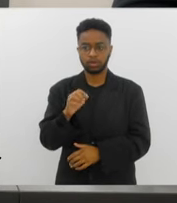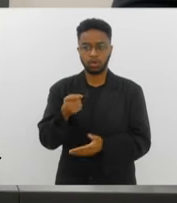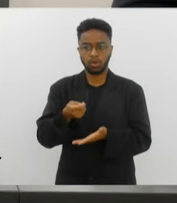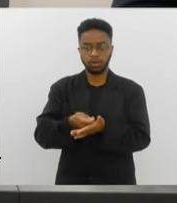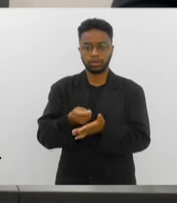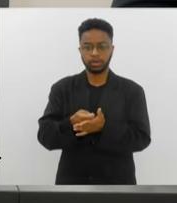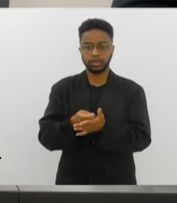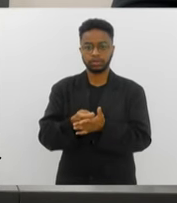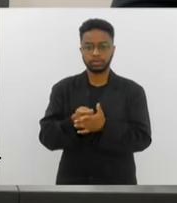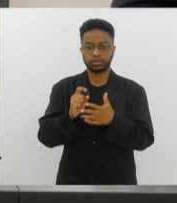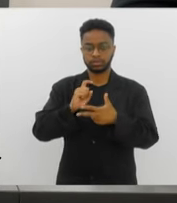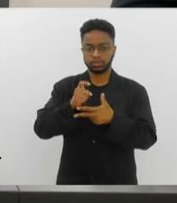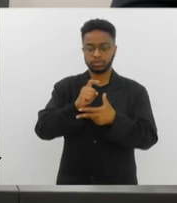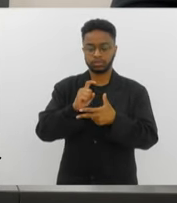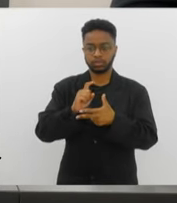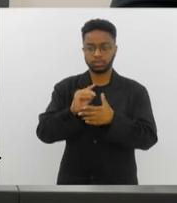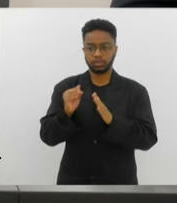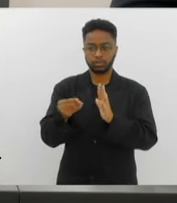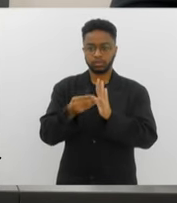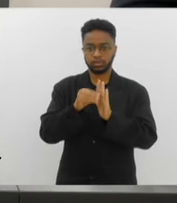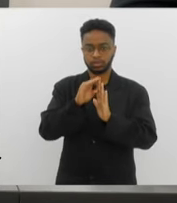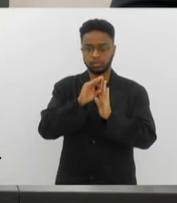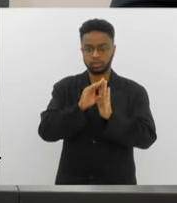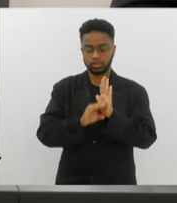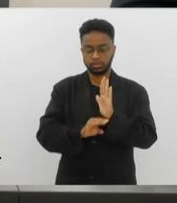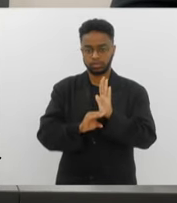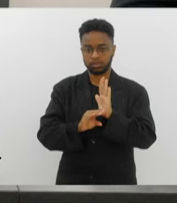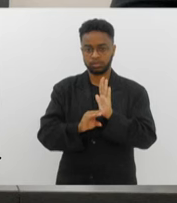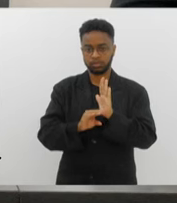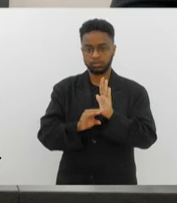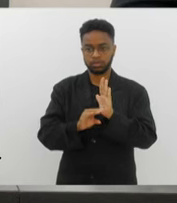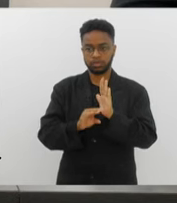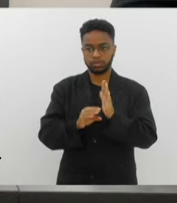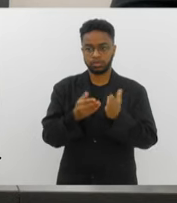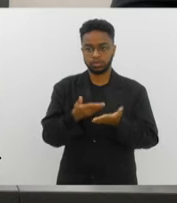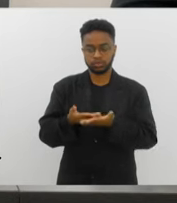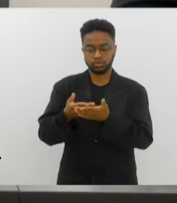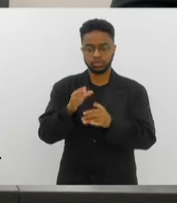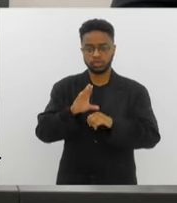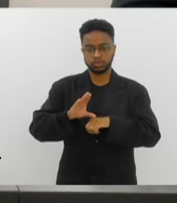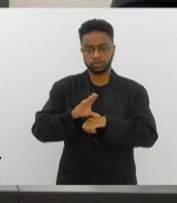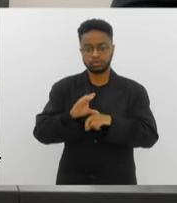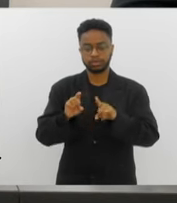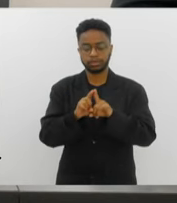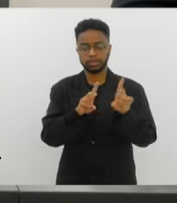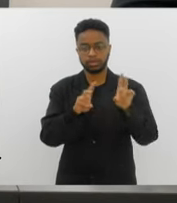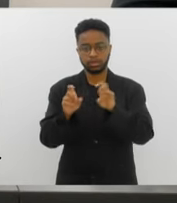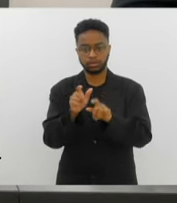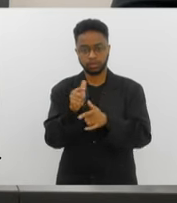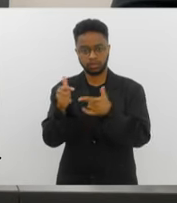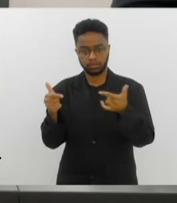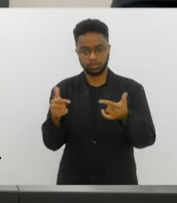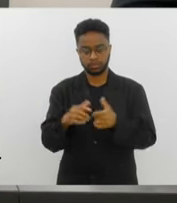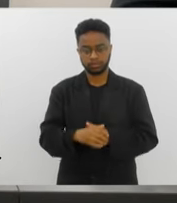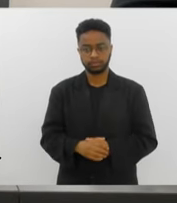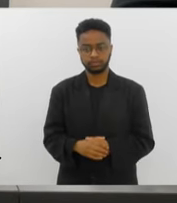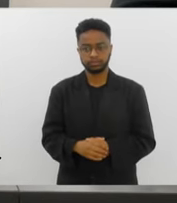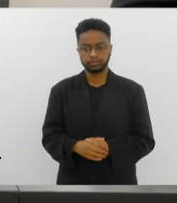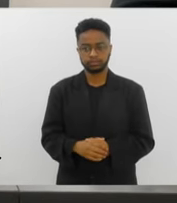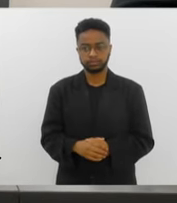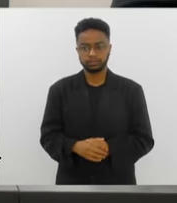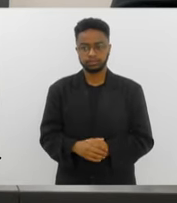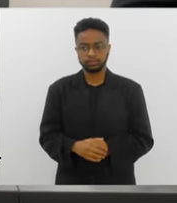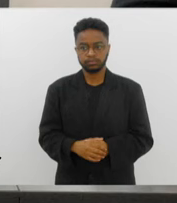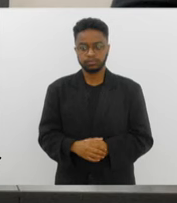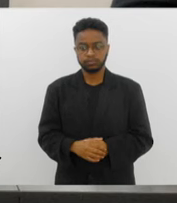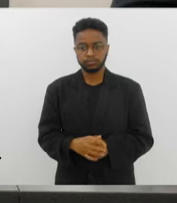Rede Estadual de Educação, como conteúdo transversal, o estudo da Constituição Federal e da outras providências. Parecer, enfim,